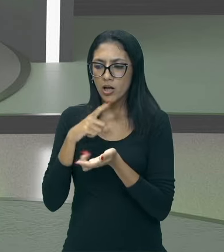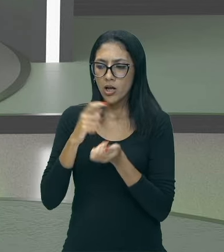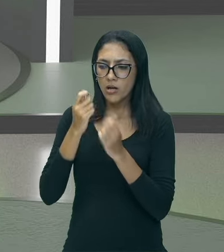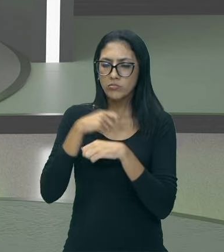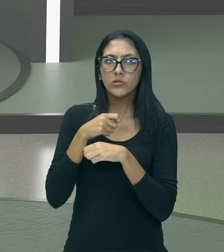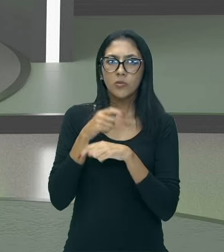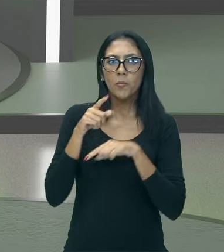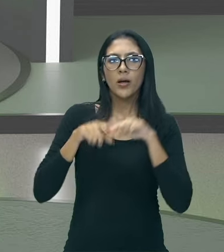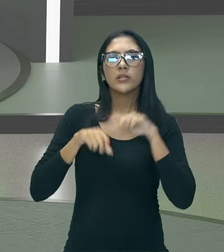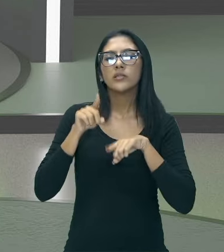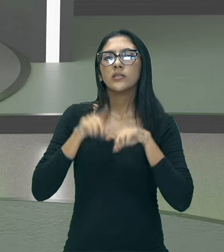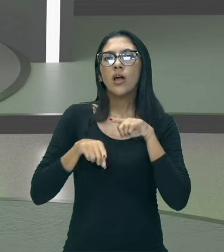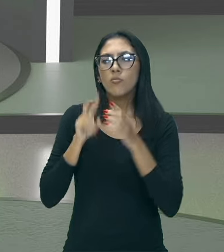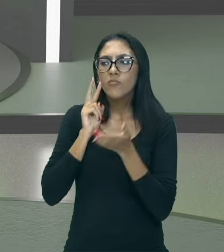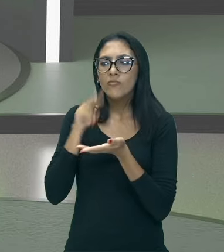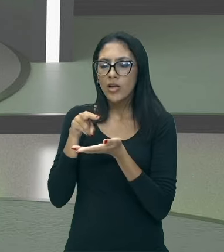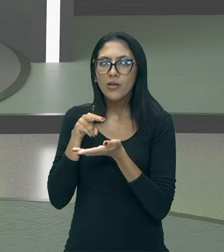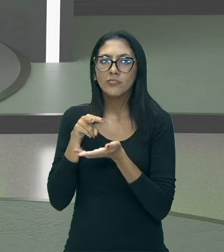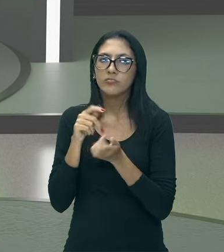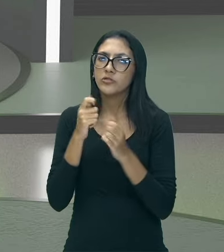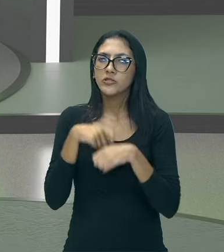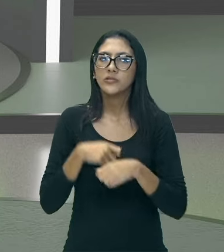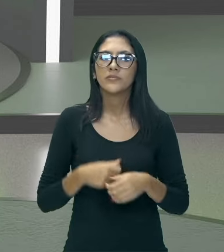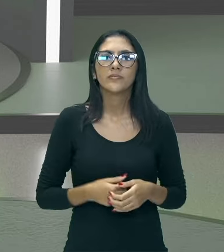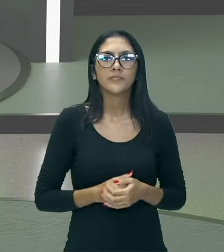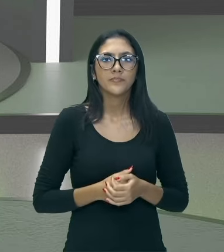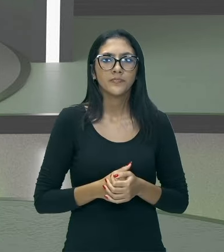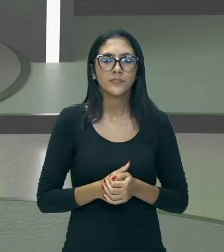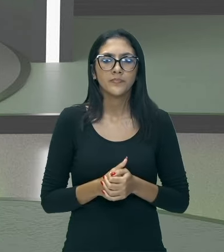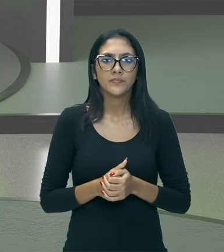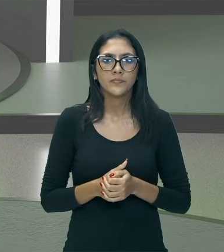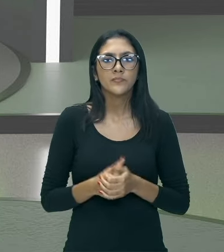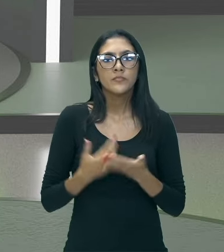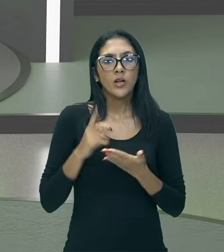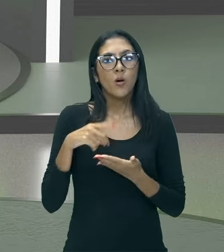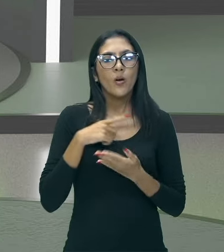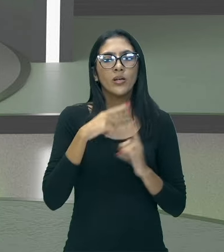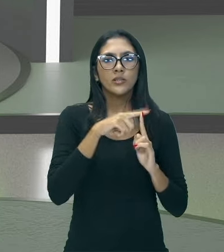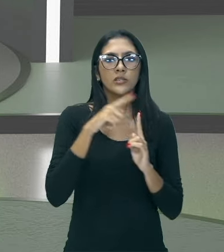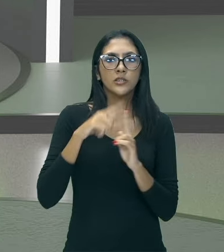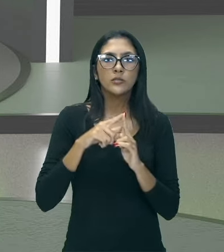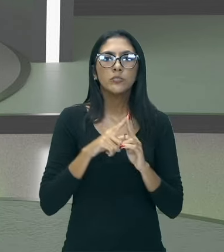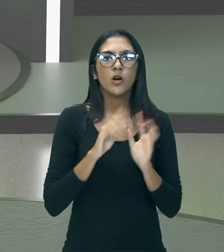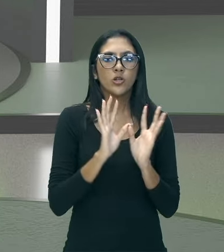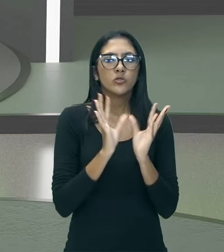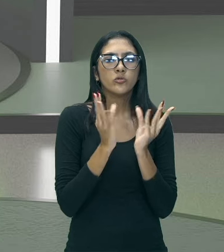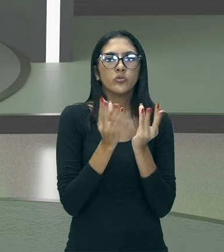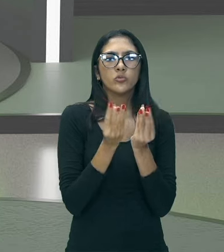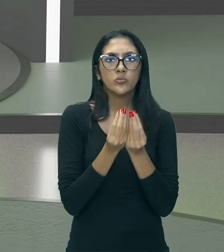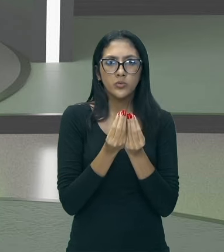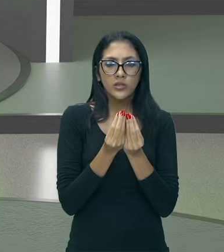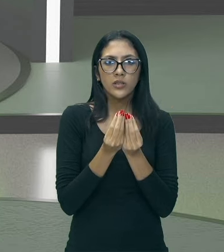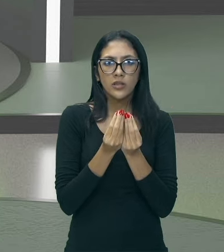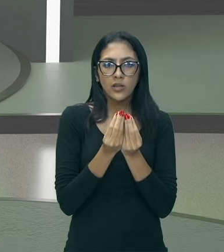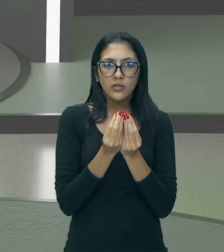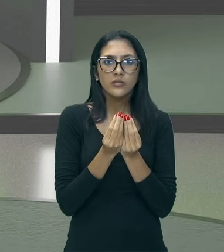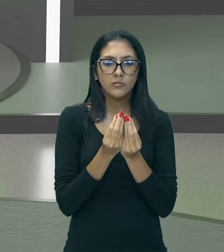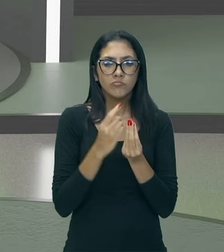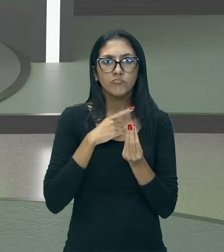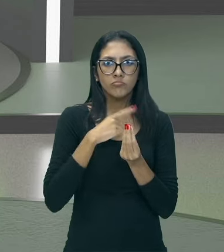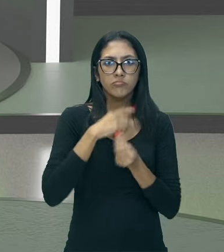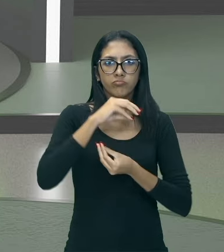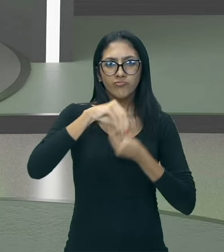recipiente. Então, nesse tipo de mistura aqui, os componentes estão completamente misturados